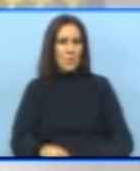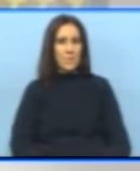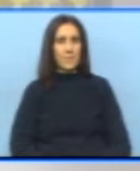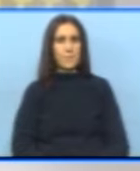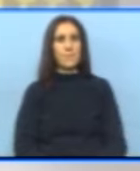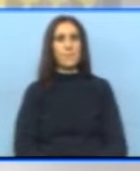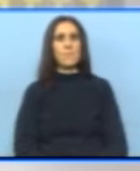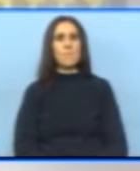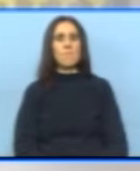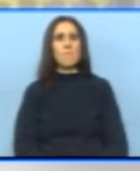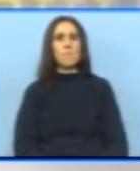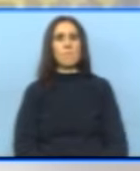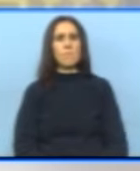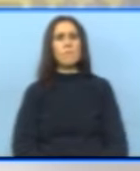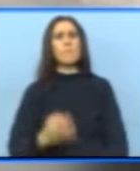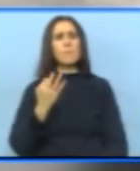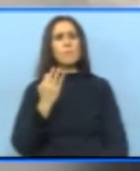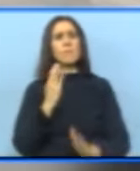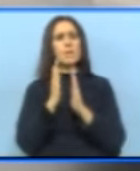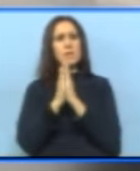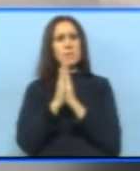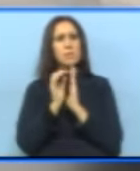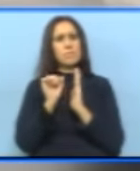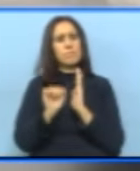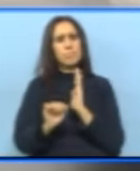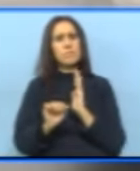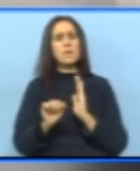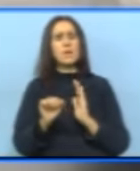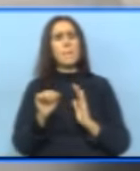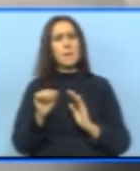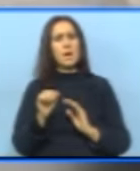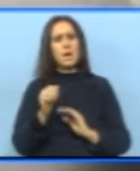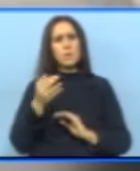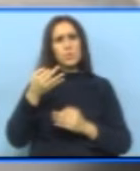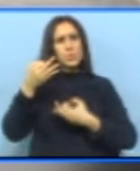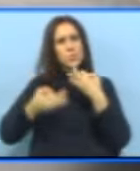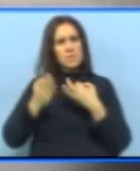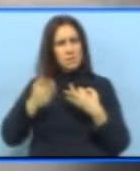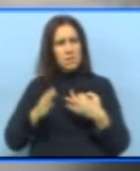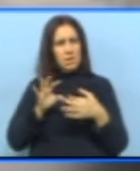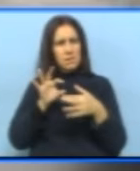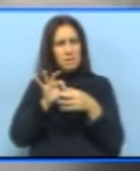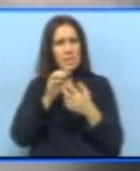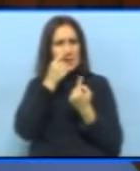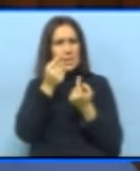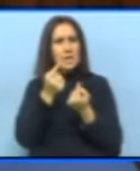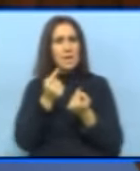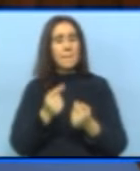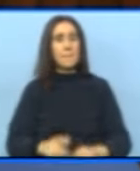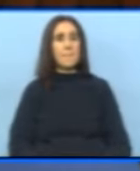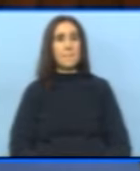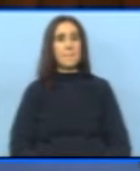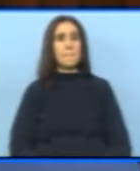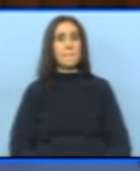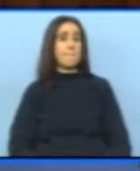daí que trata-se de facto de uma dimensão religiosa que se cruza aqui com esta noção de justiça. Sem dúvida, até porque a referência é